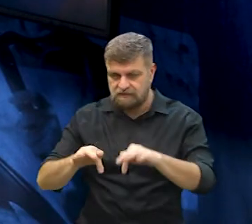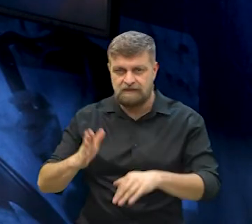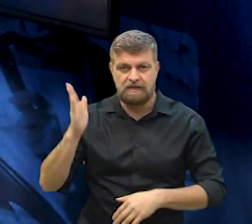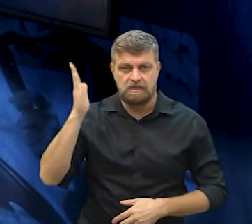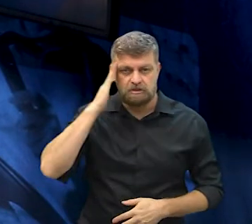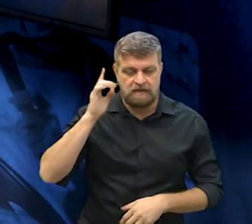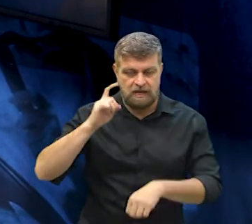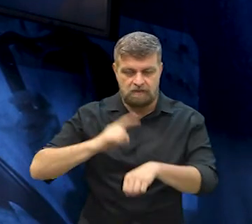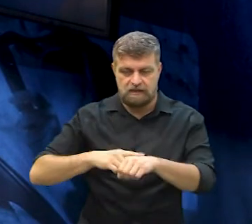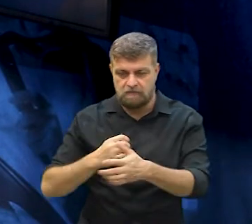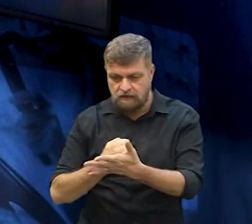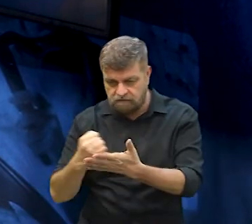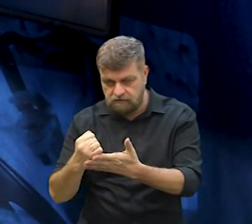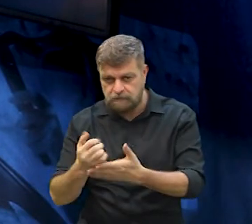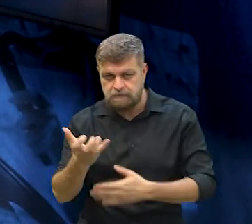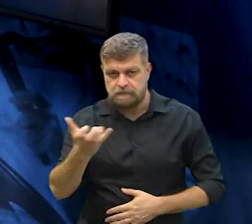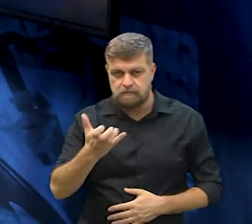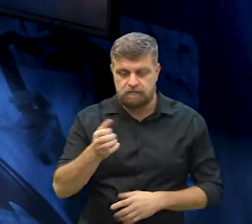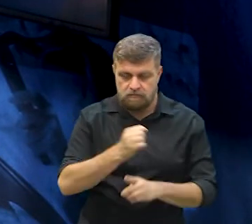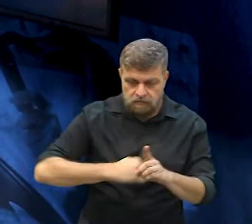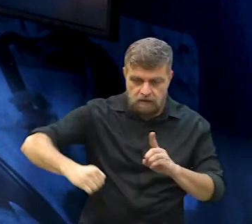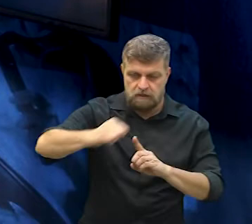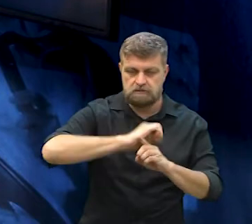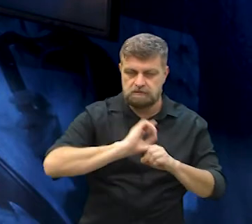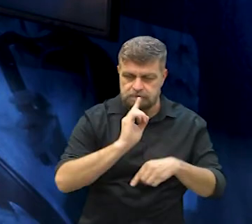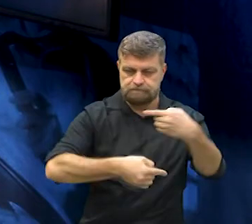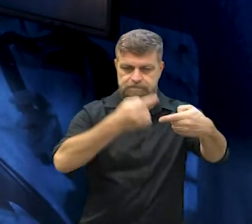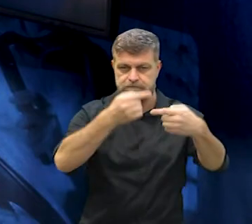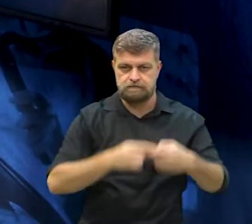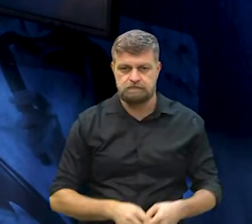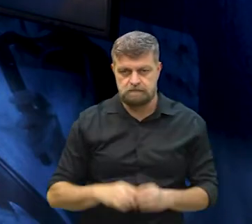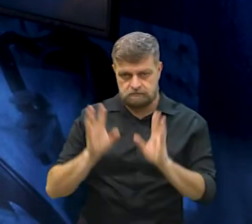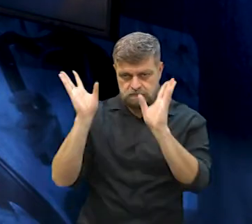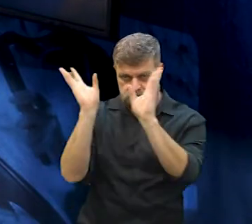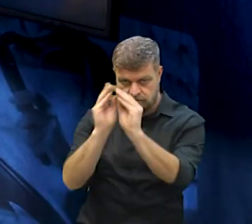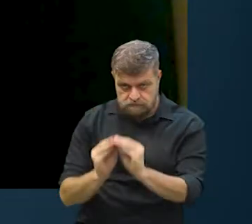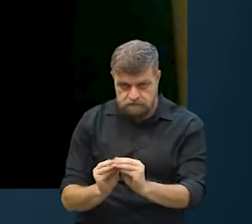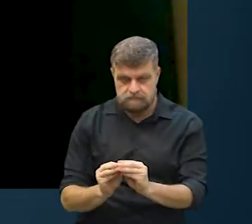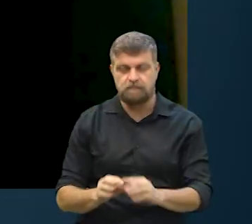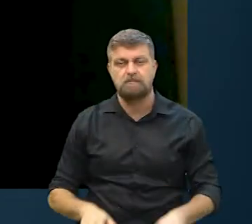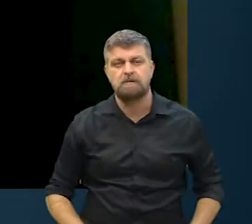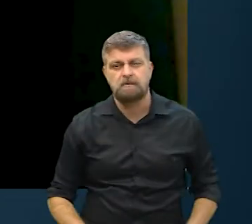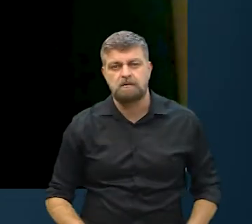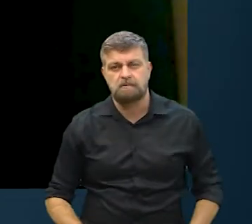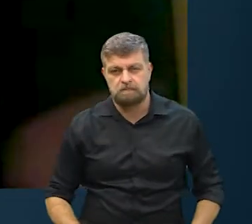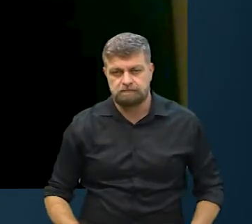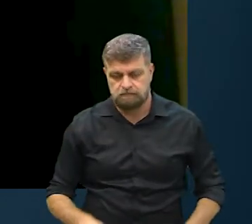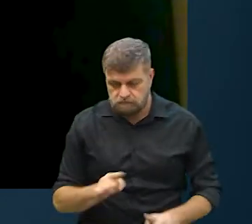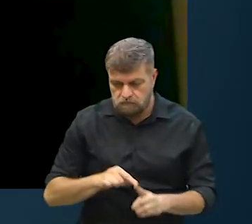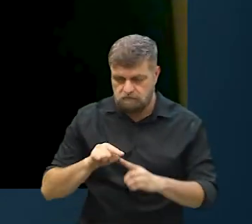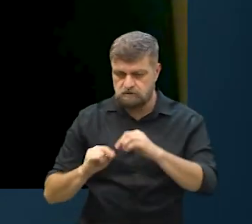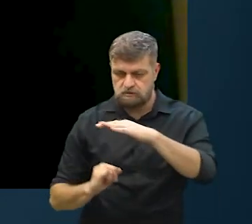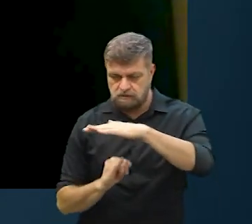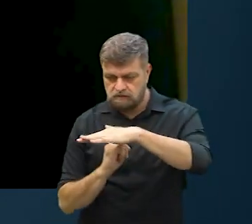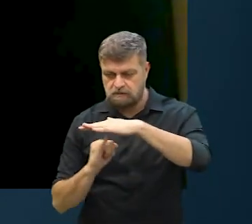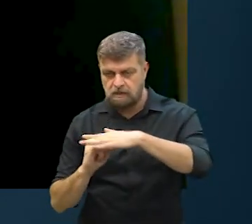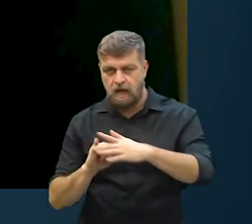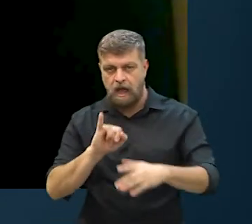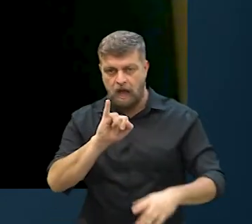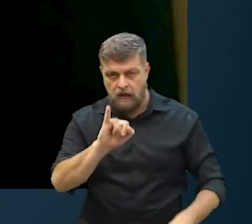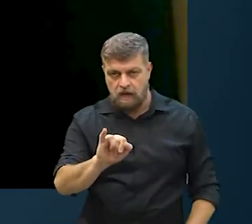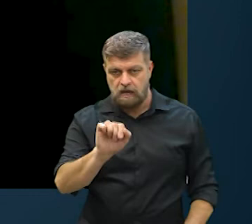gente terminar, a gente já até cedeu o tempo, mas eu quero falar um pouquinho desse impacto social. Pode terminar, Guilherme. Legal. Então, esse é o intuito do